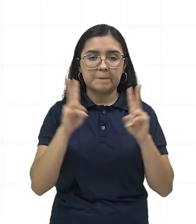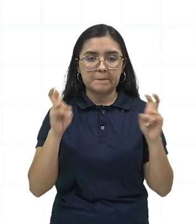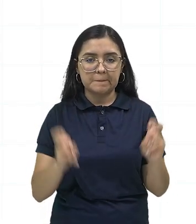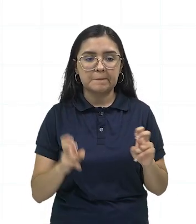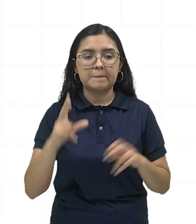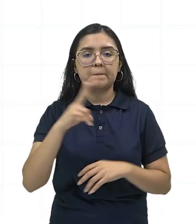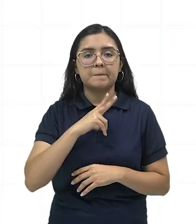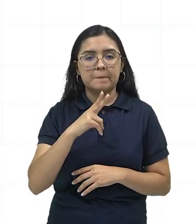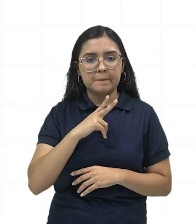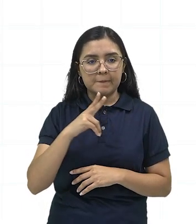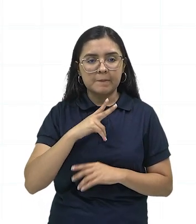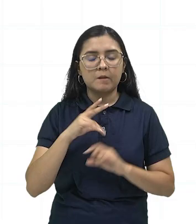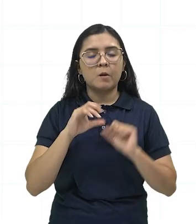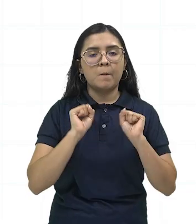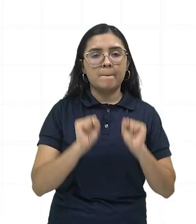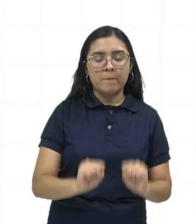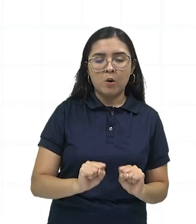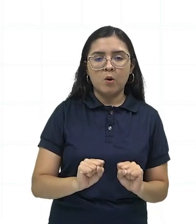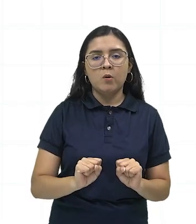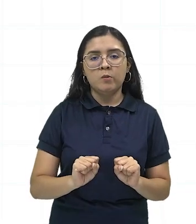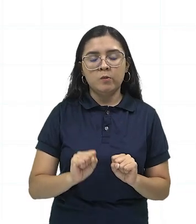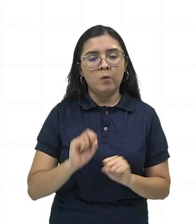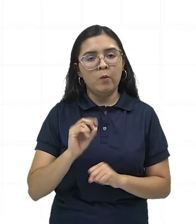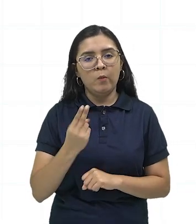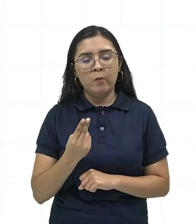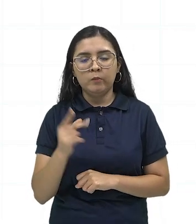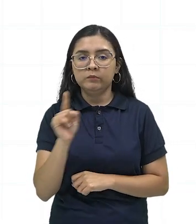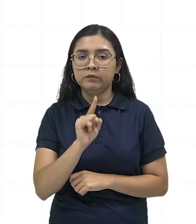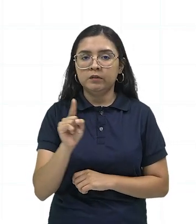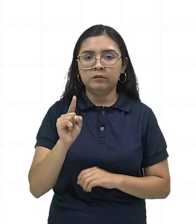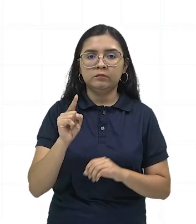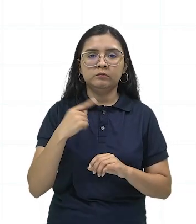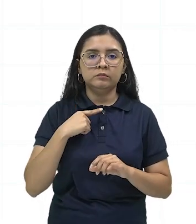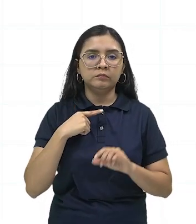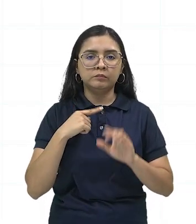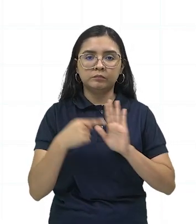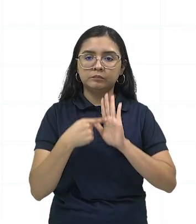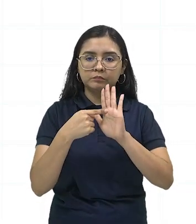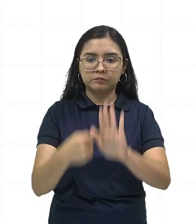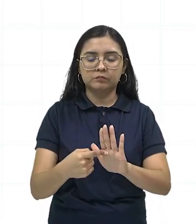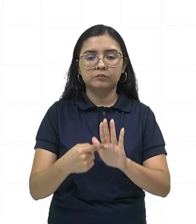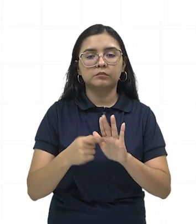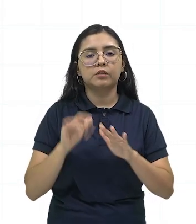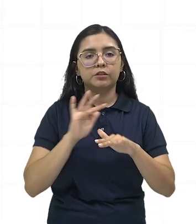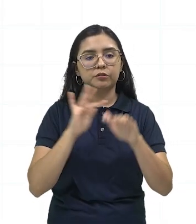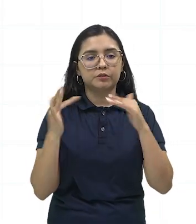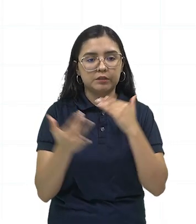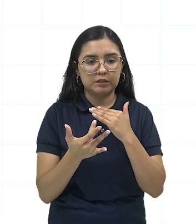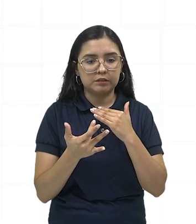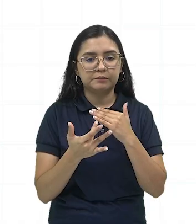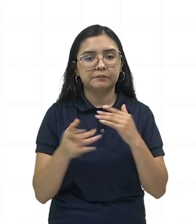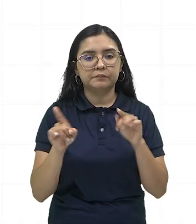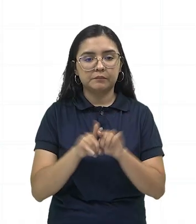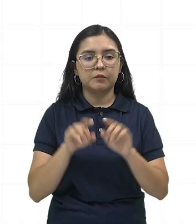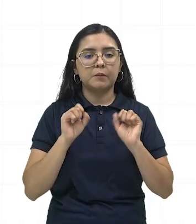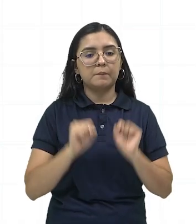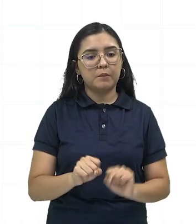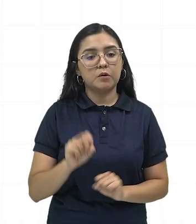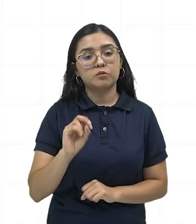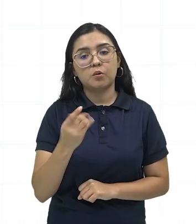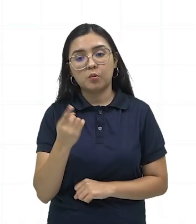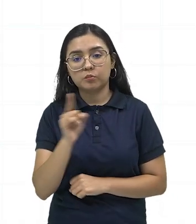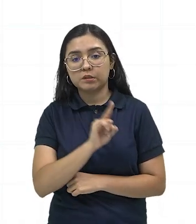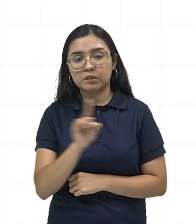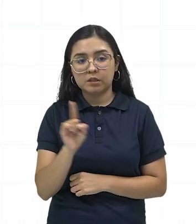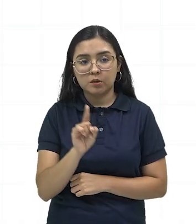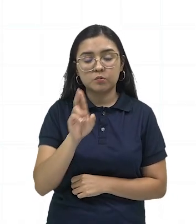A privacidade, o que eu posso, o que eu devo ou não postar, por exemplo, em redes sociais, o que pode ou não ser